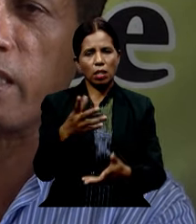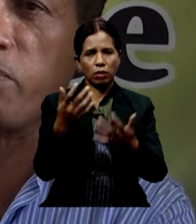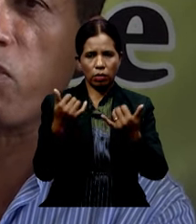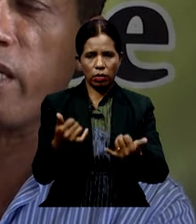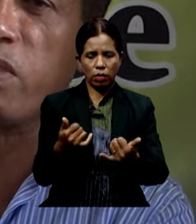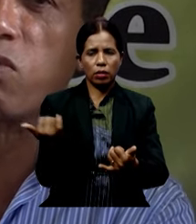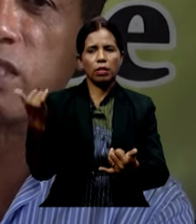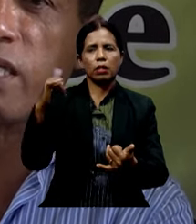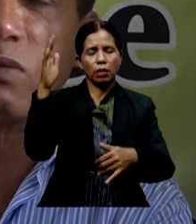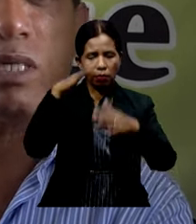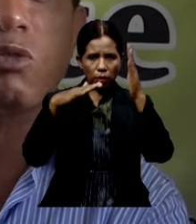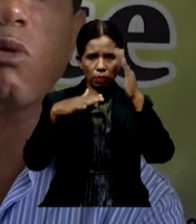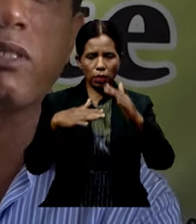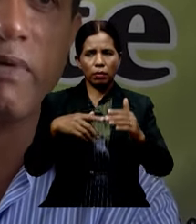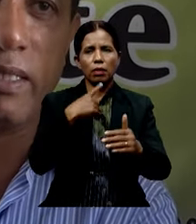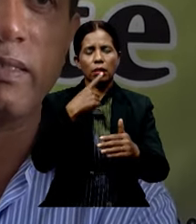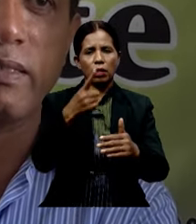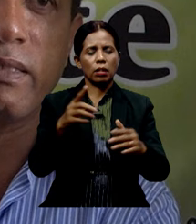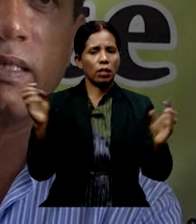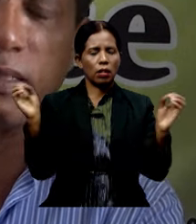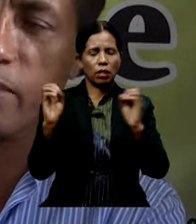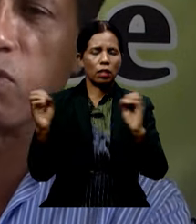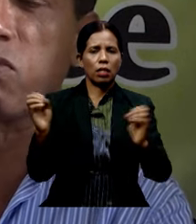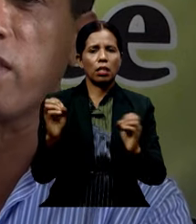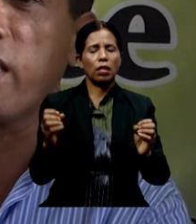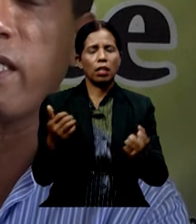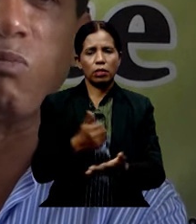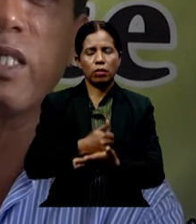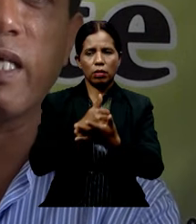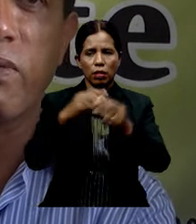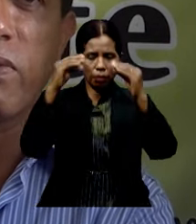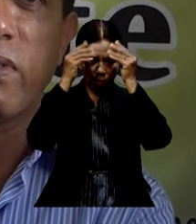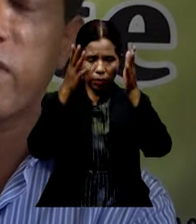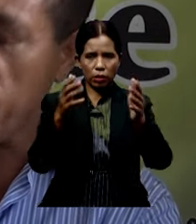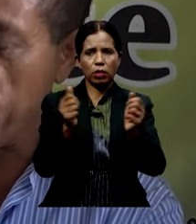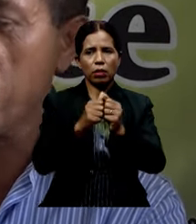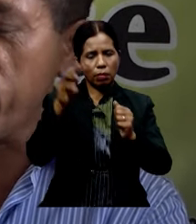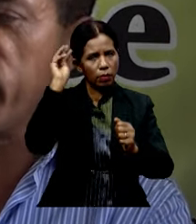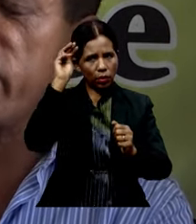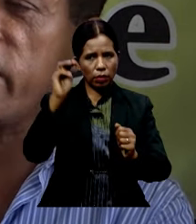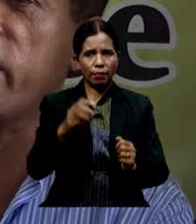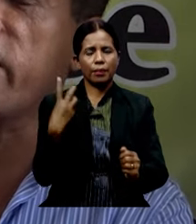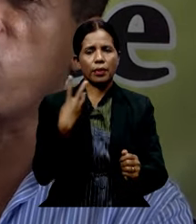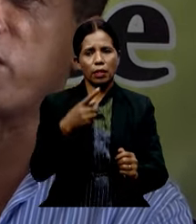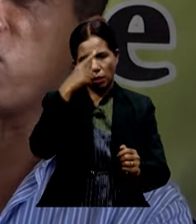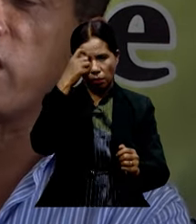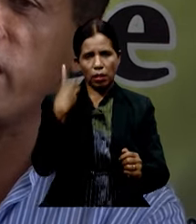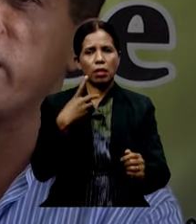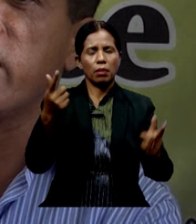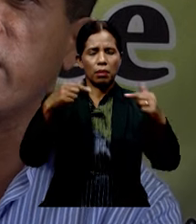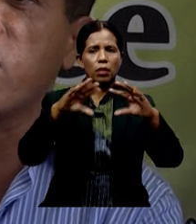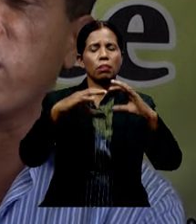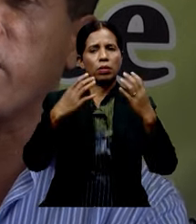2023, que é um problema considerado insolucível entre professores iraquianos e o Ministério. Também a Comissão